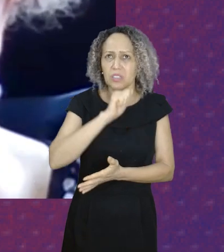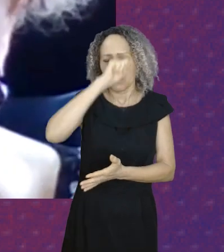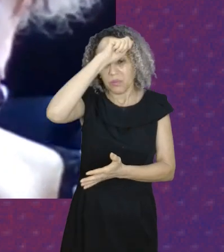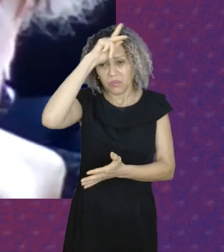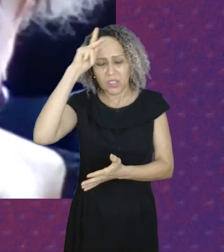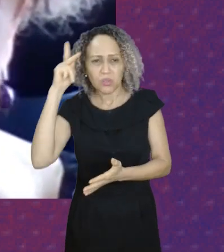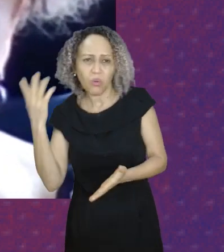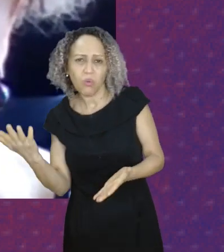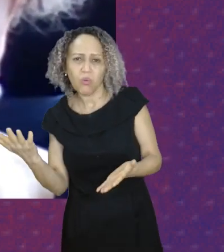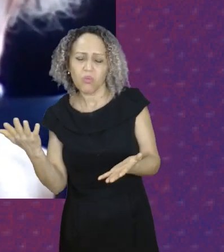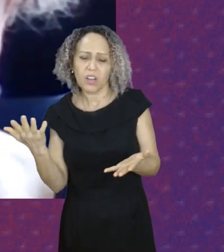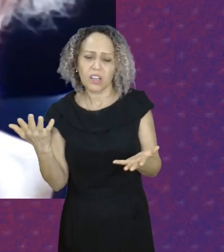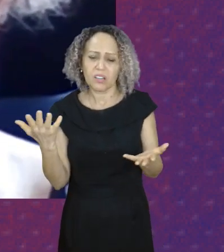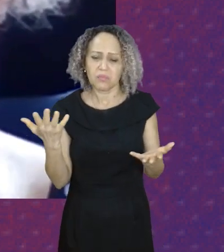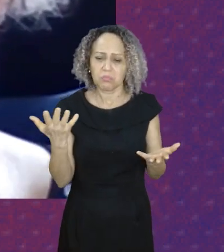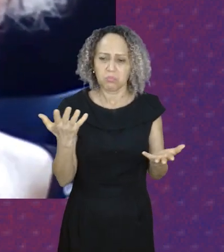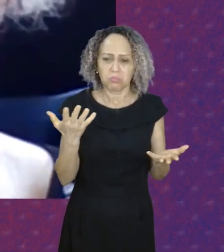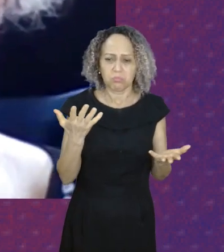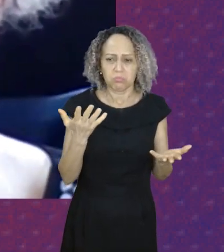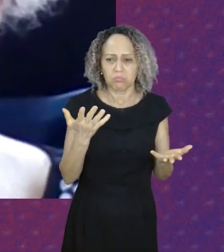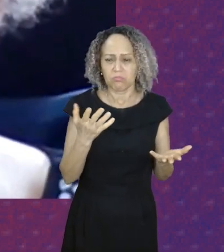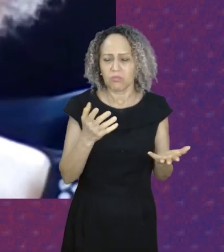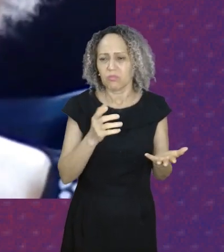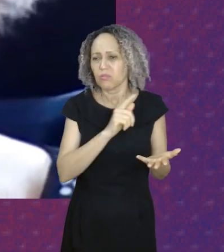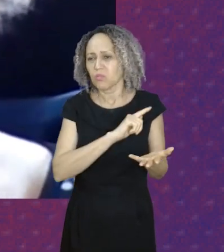com ameaças.